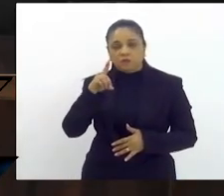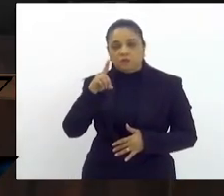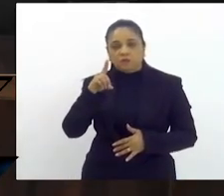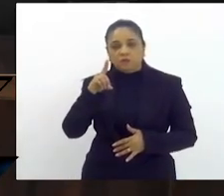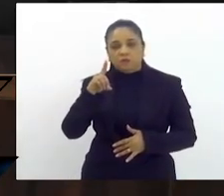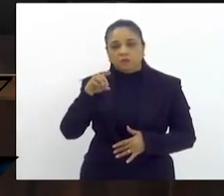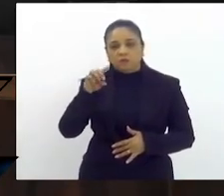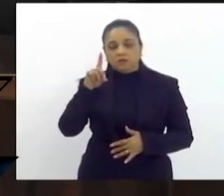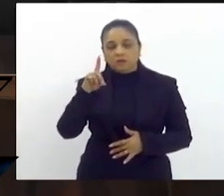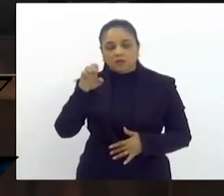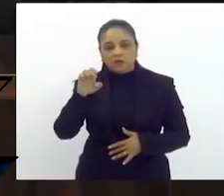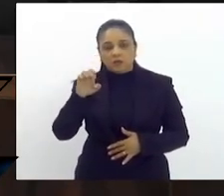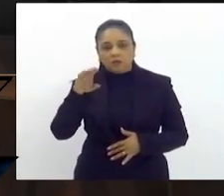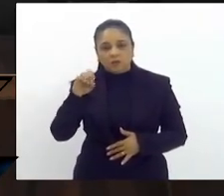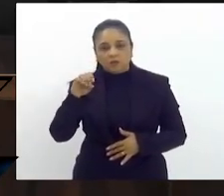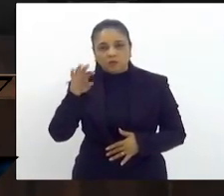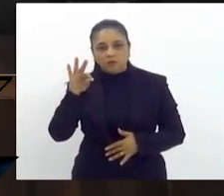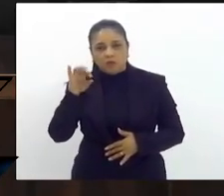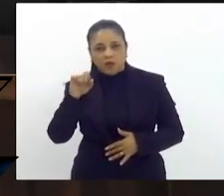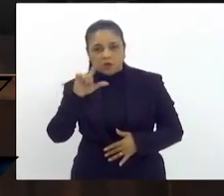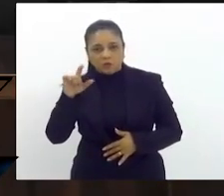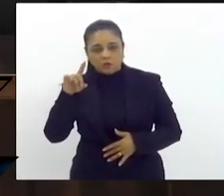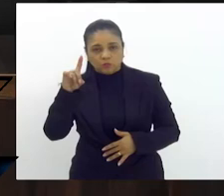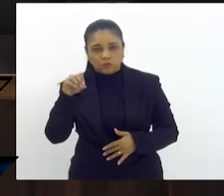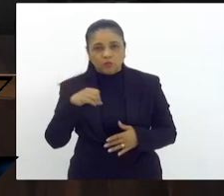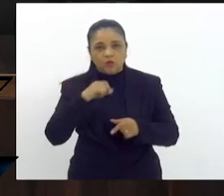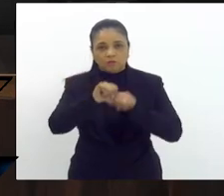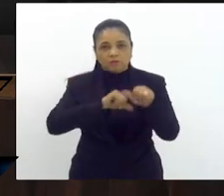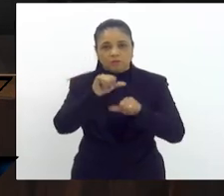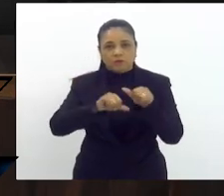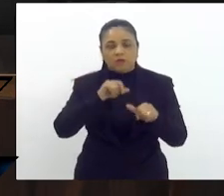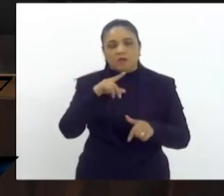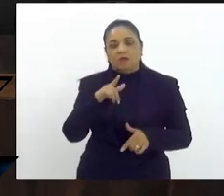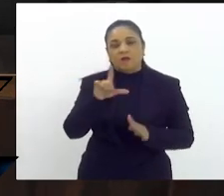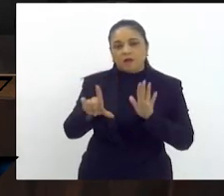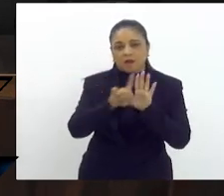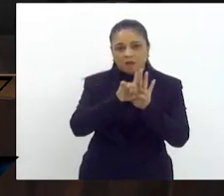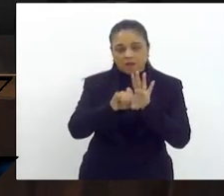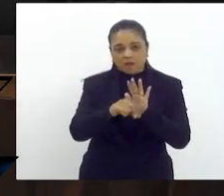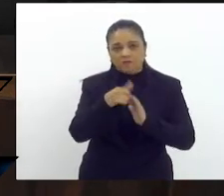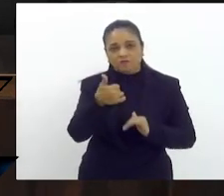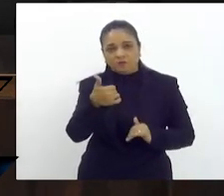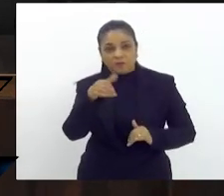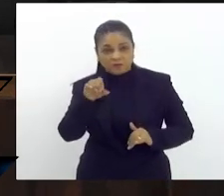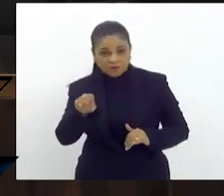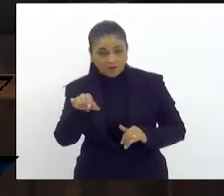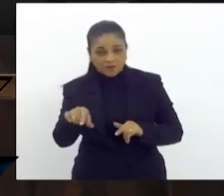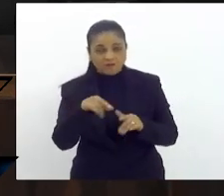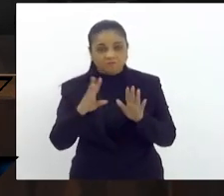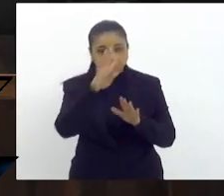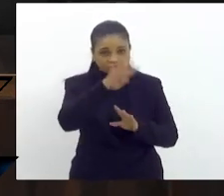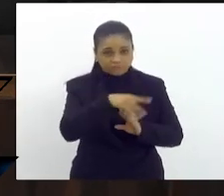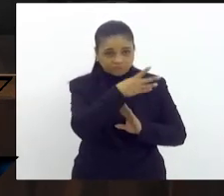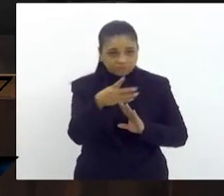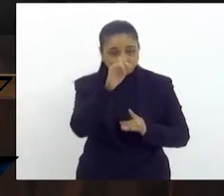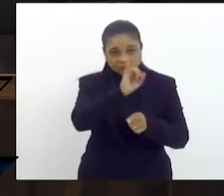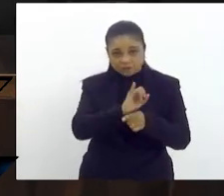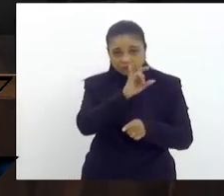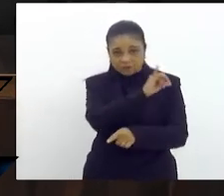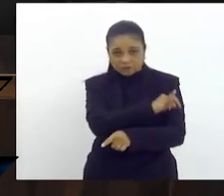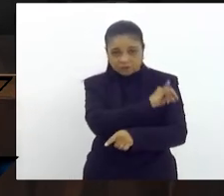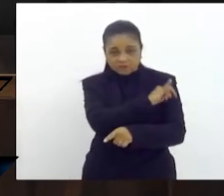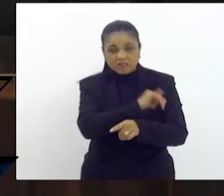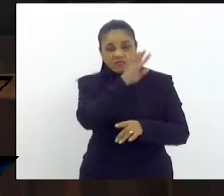que altera ali número 5.645 de 6 de janeiro 2010 incluindo no calendário Oficial do Estado do Rio de